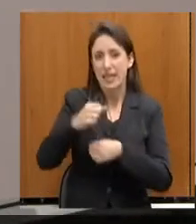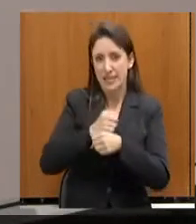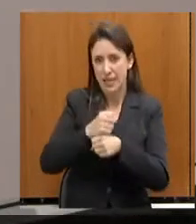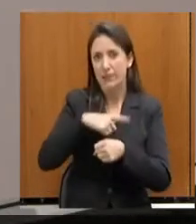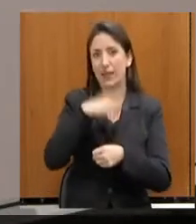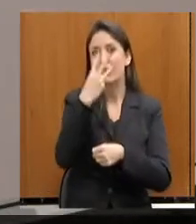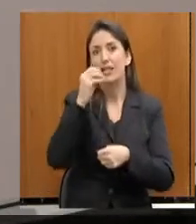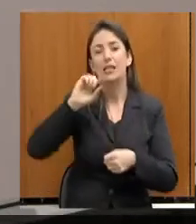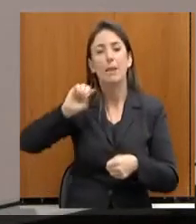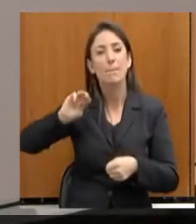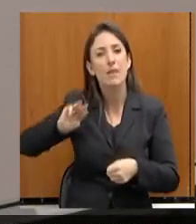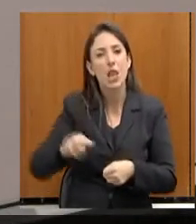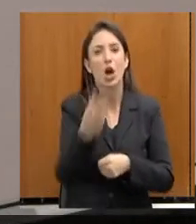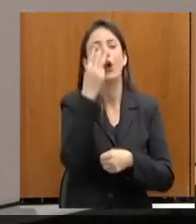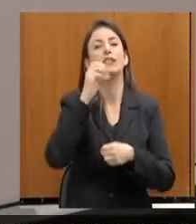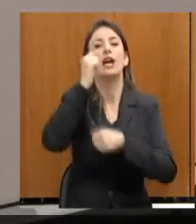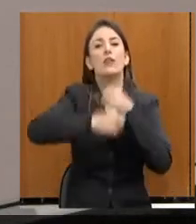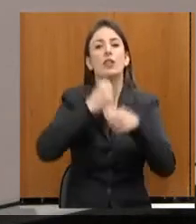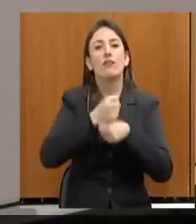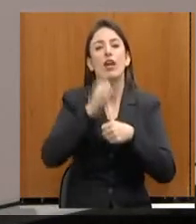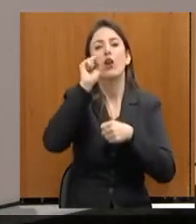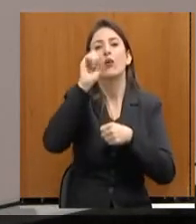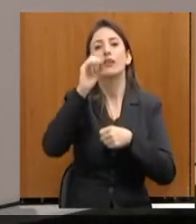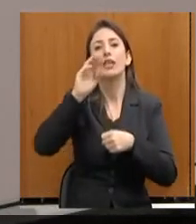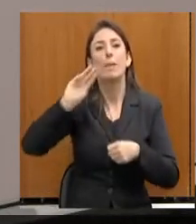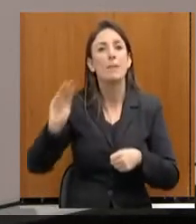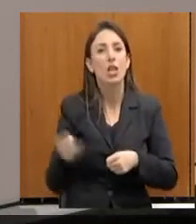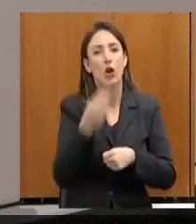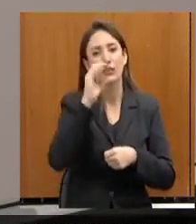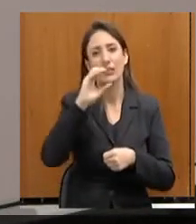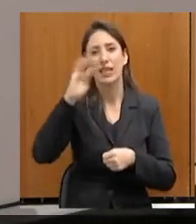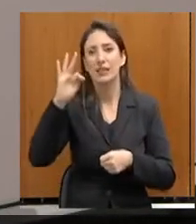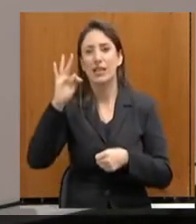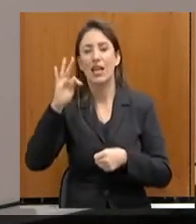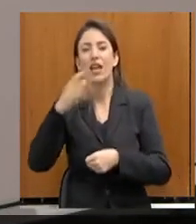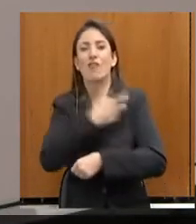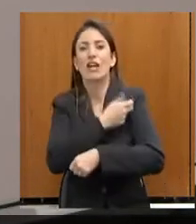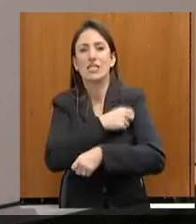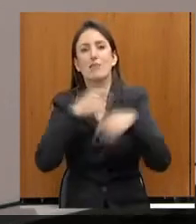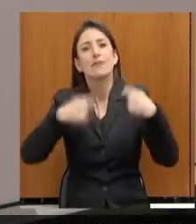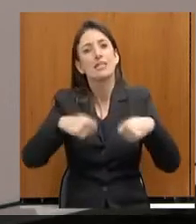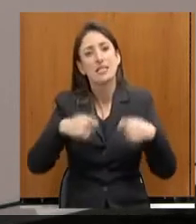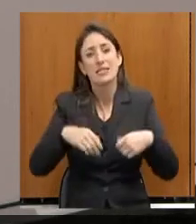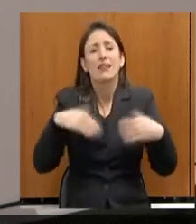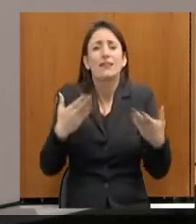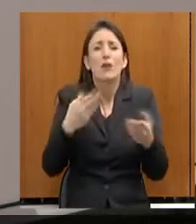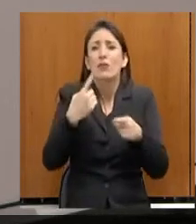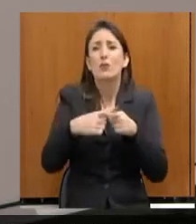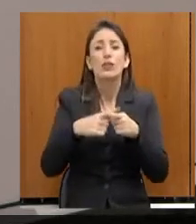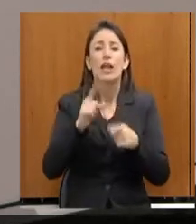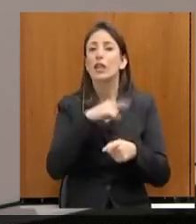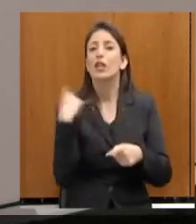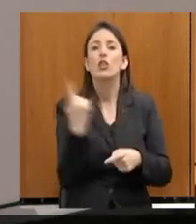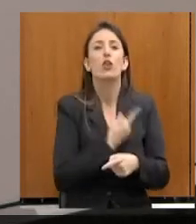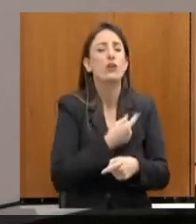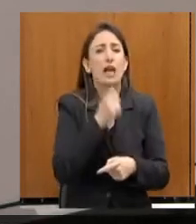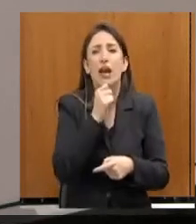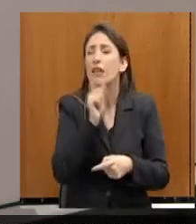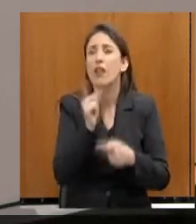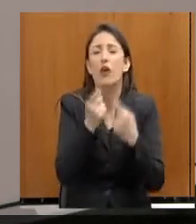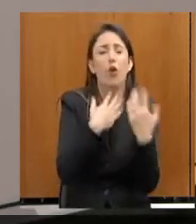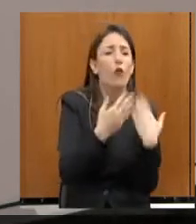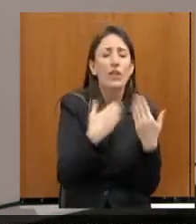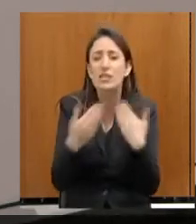80 milhões se eu não me engano que o CT vacinas precisa Então porque que nós não estamos conversando sobre isso